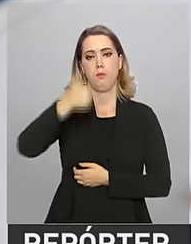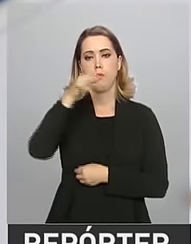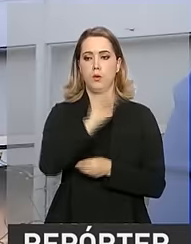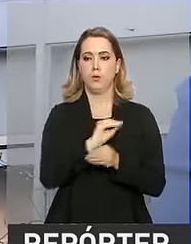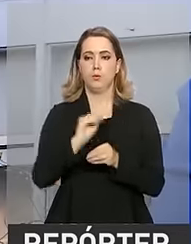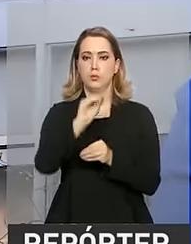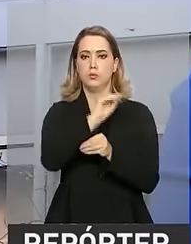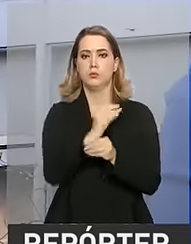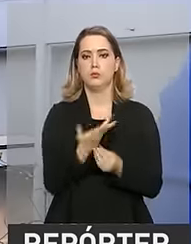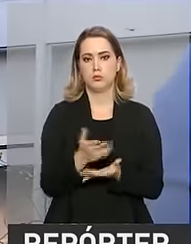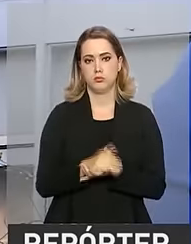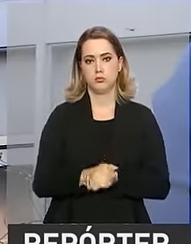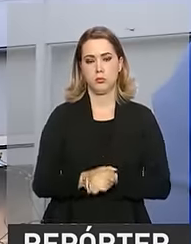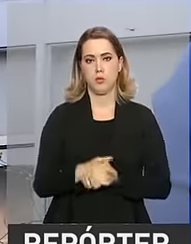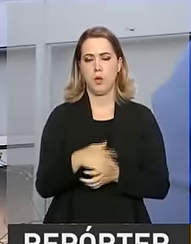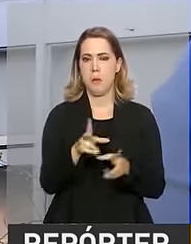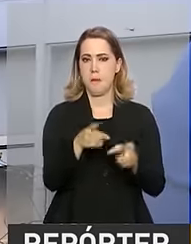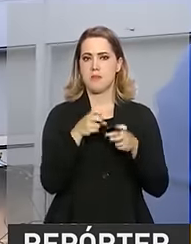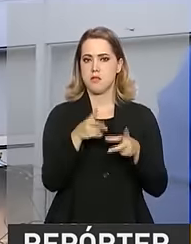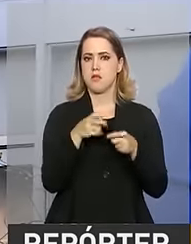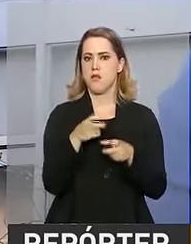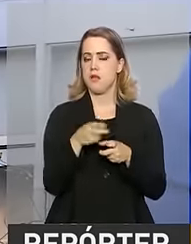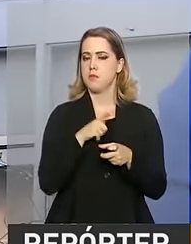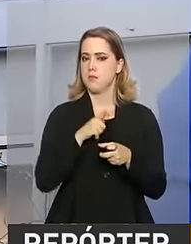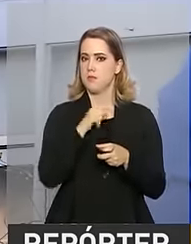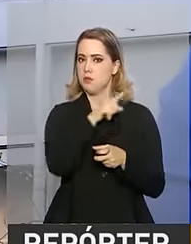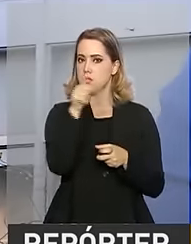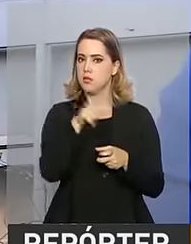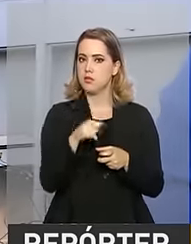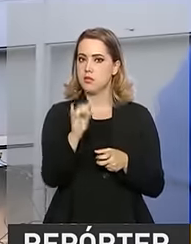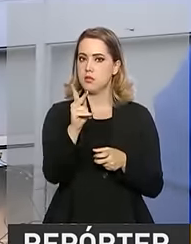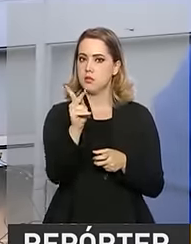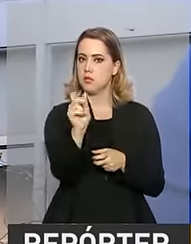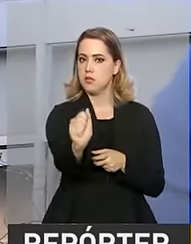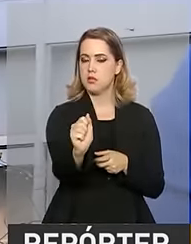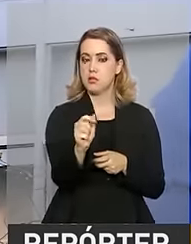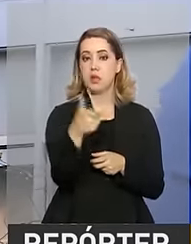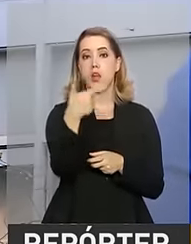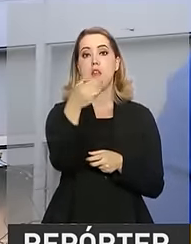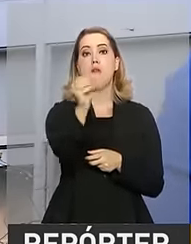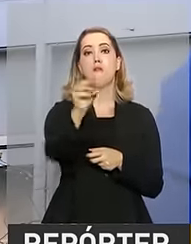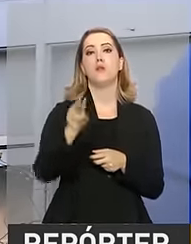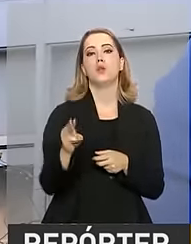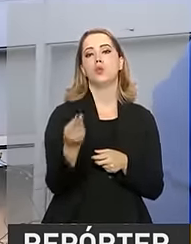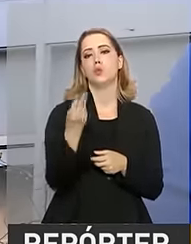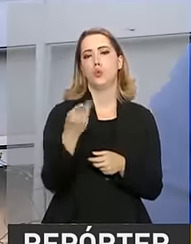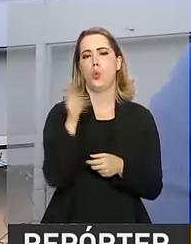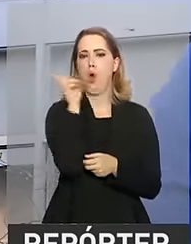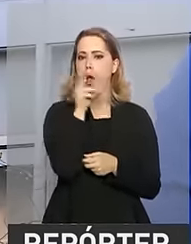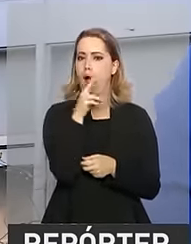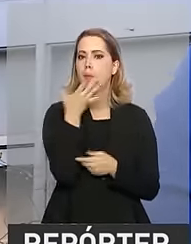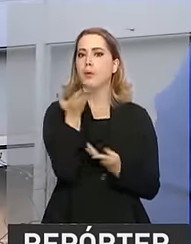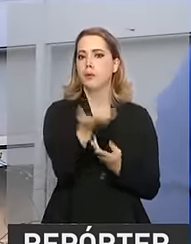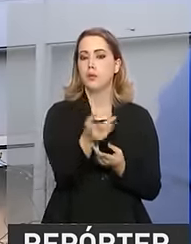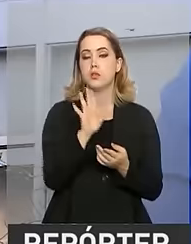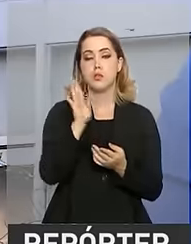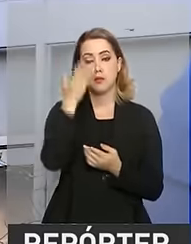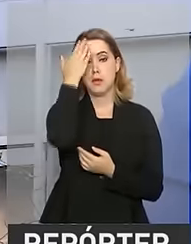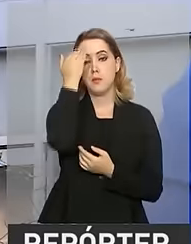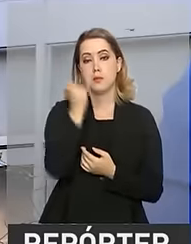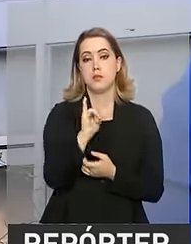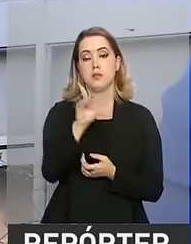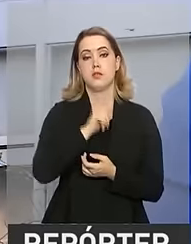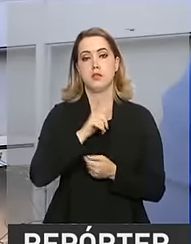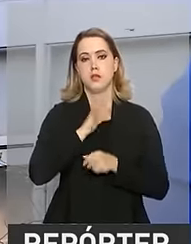tratamento o teste detecta a zica em 20 minutos É possível saber se a pessoa está infectada ou se ela já teve contato com o